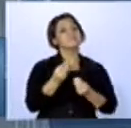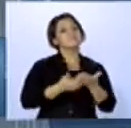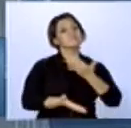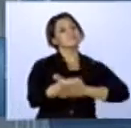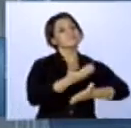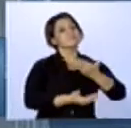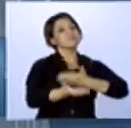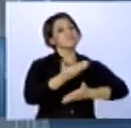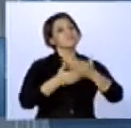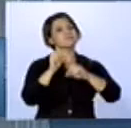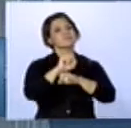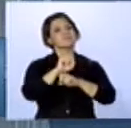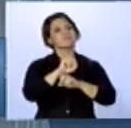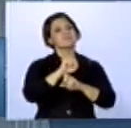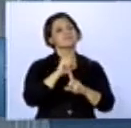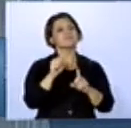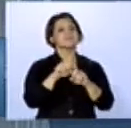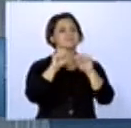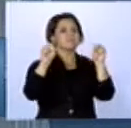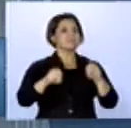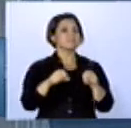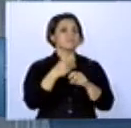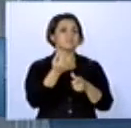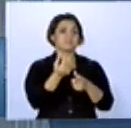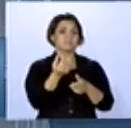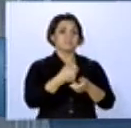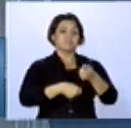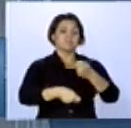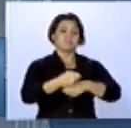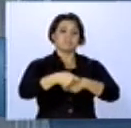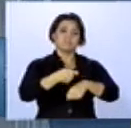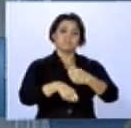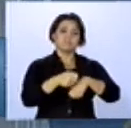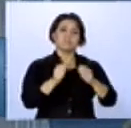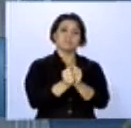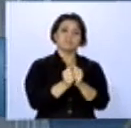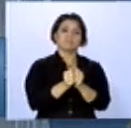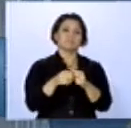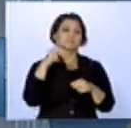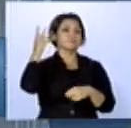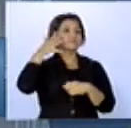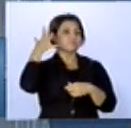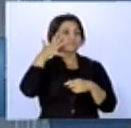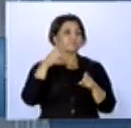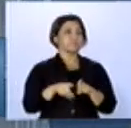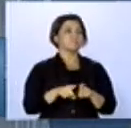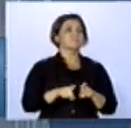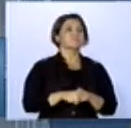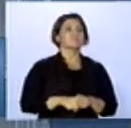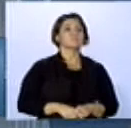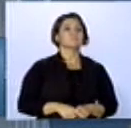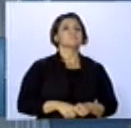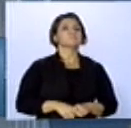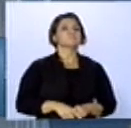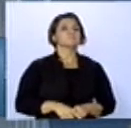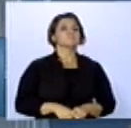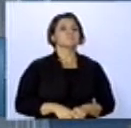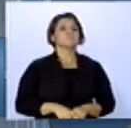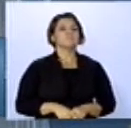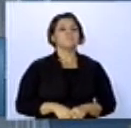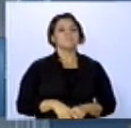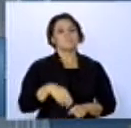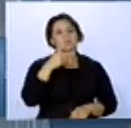relação entre sistema de financiamento e sistema político bom o internet não é dia é uma instituição